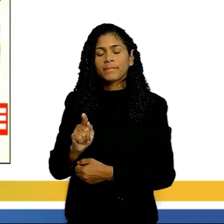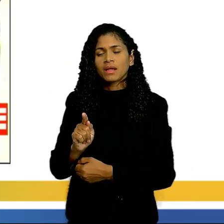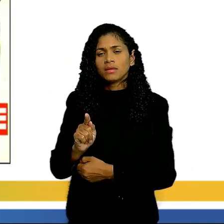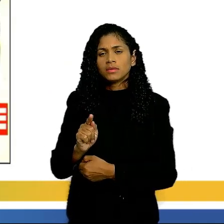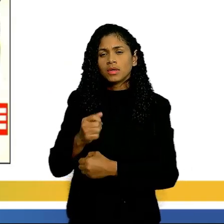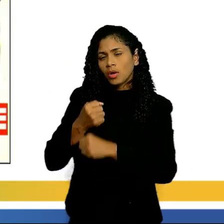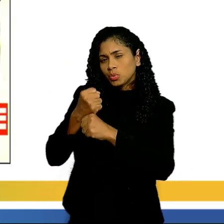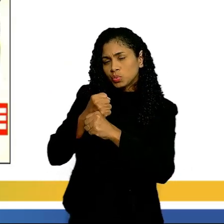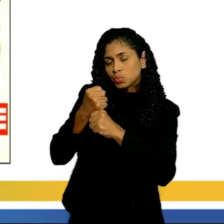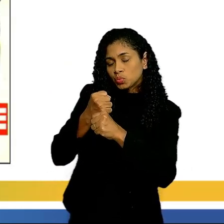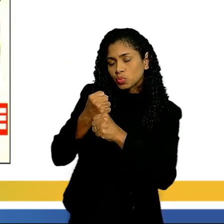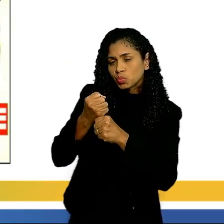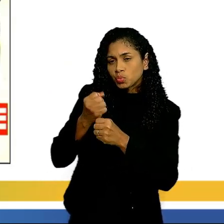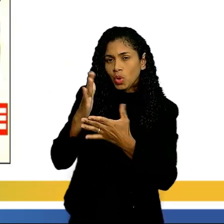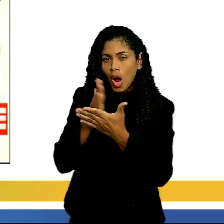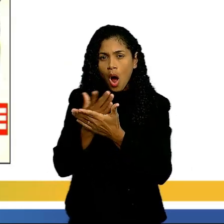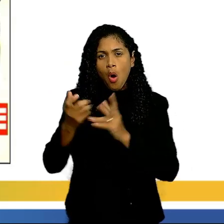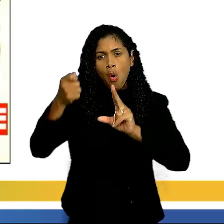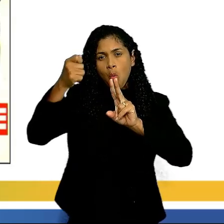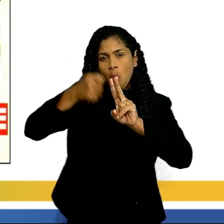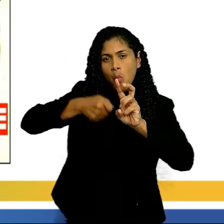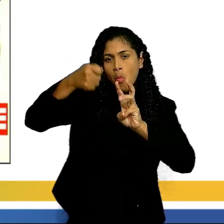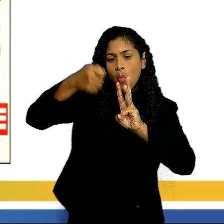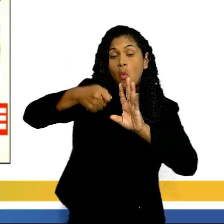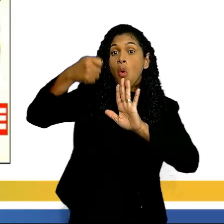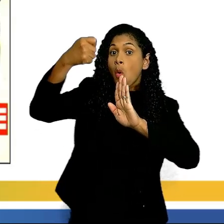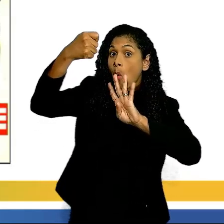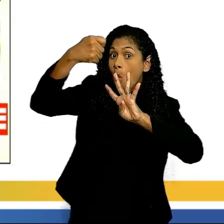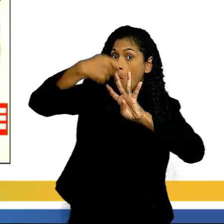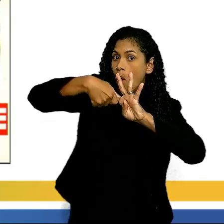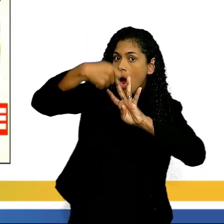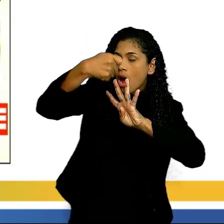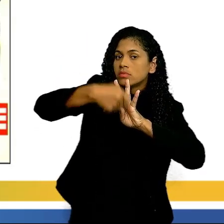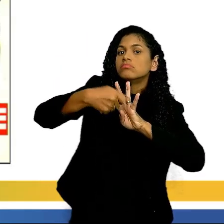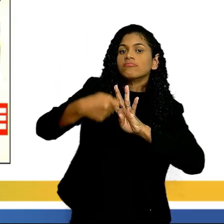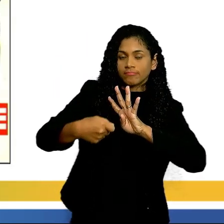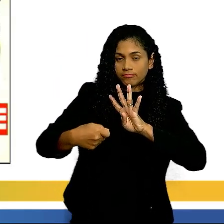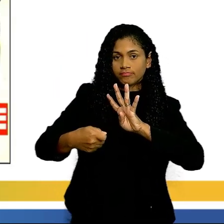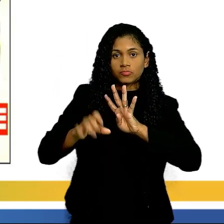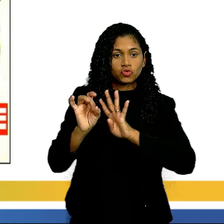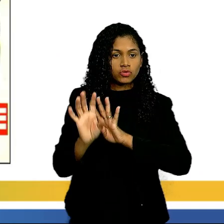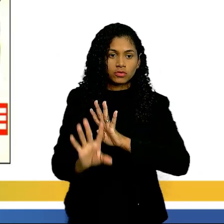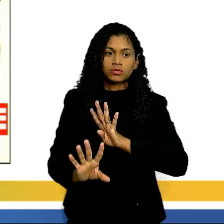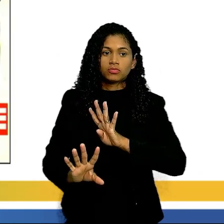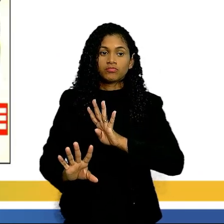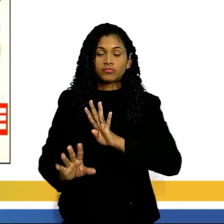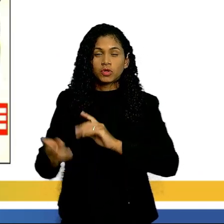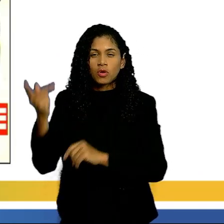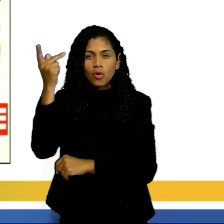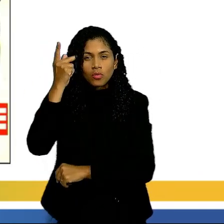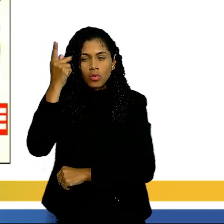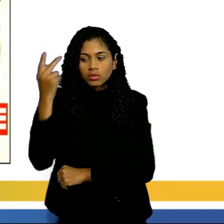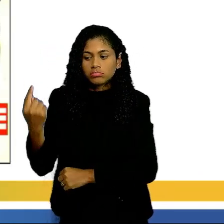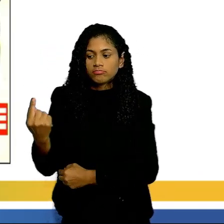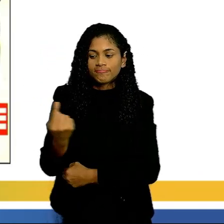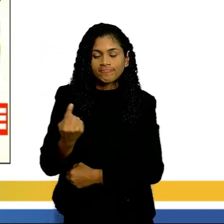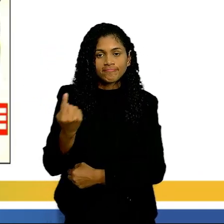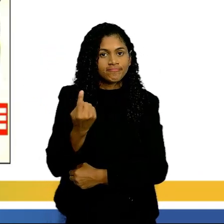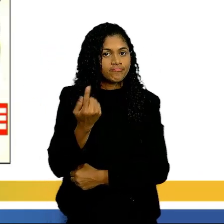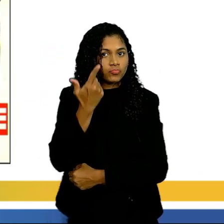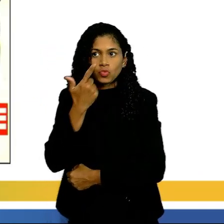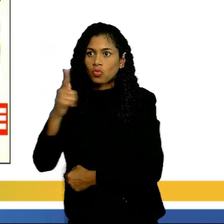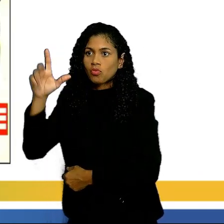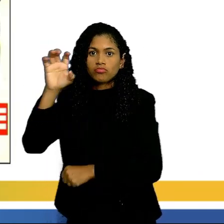alguns meses, tá? Ela vai durar cerca de 4 meses. E os paulistas, eles vão estar sozinhos. Nenhum outro estado